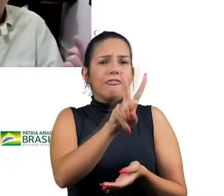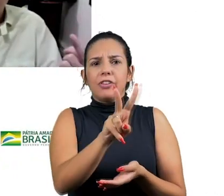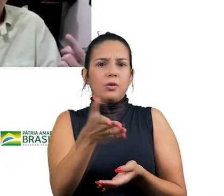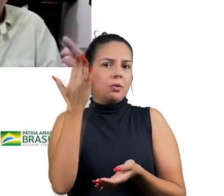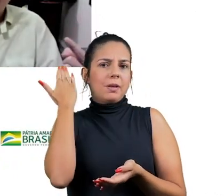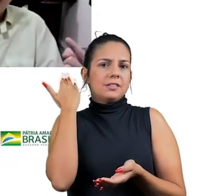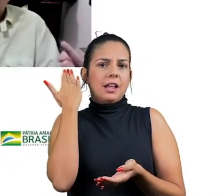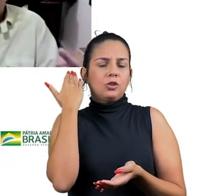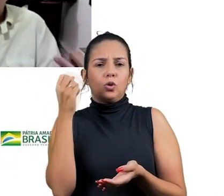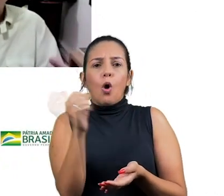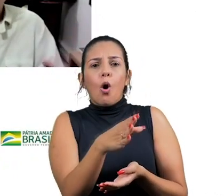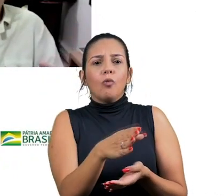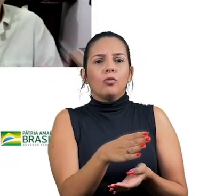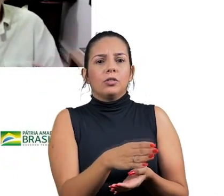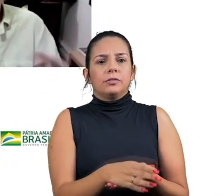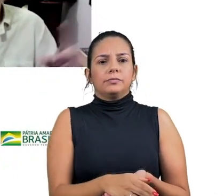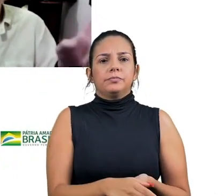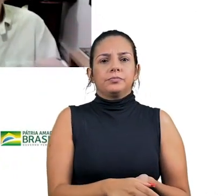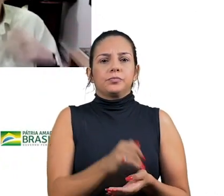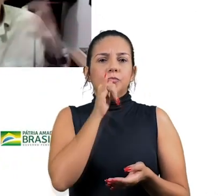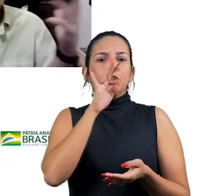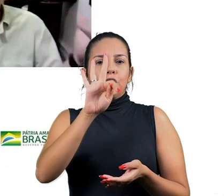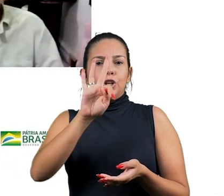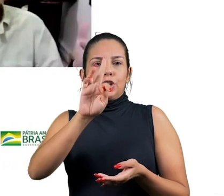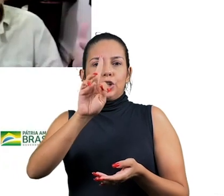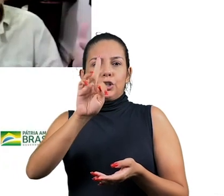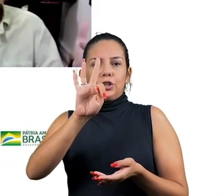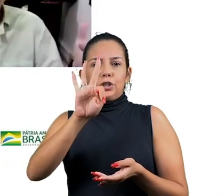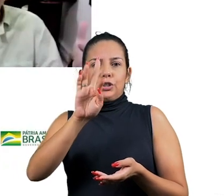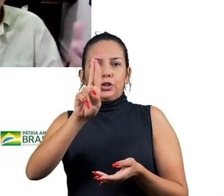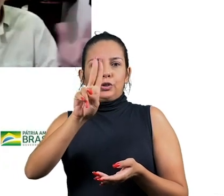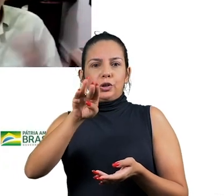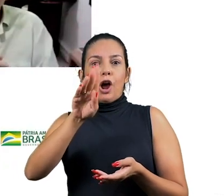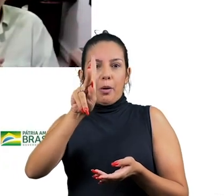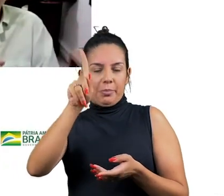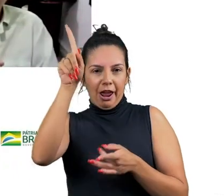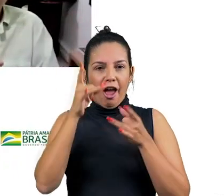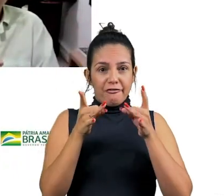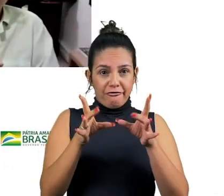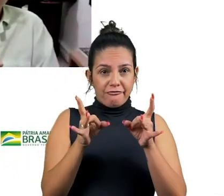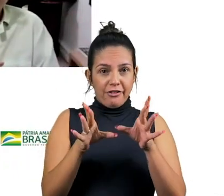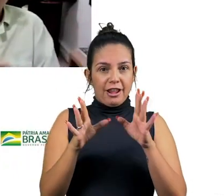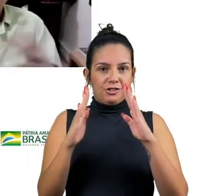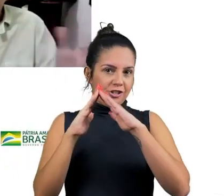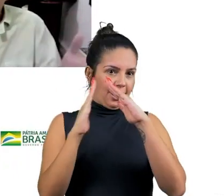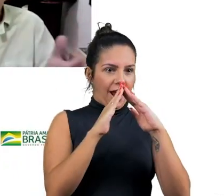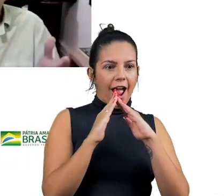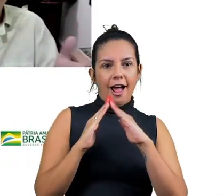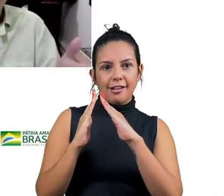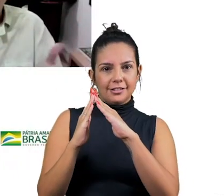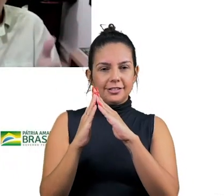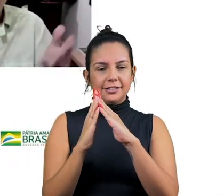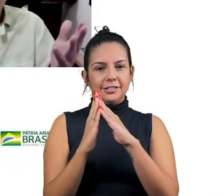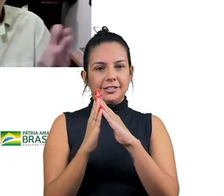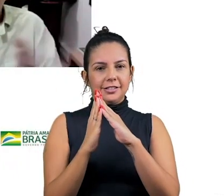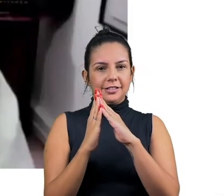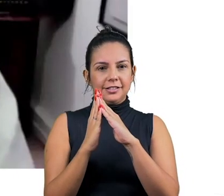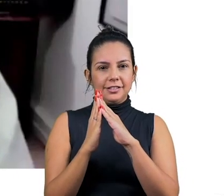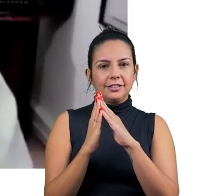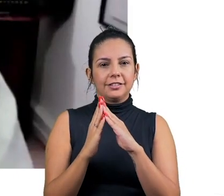passado, né? Quer dizer, um aventureiro como Trump que sai do mercado imobiliário, né? E de um talk